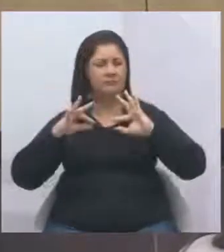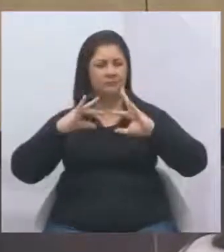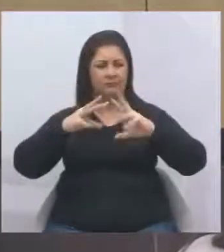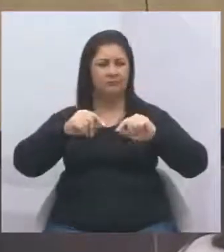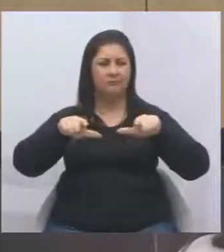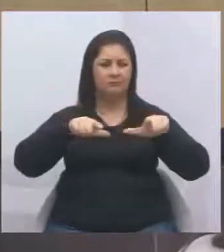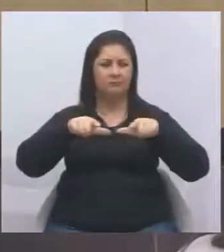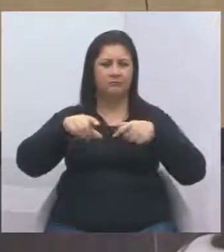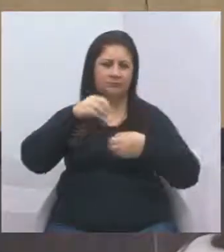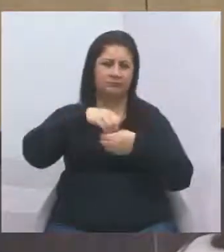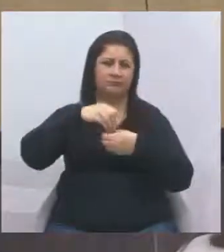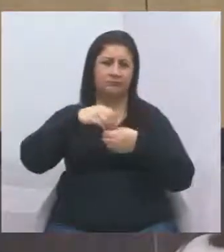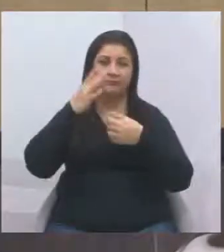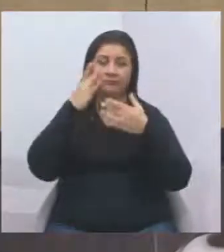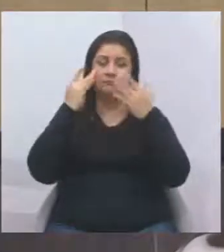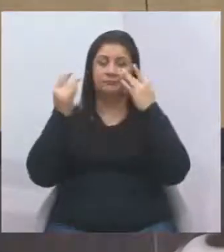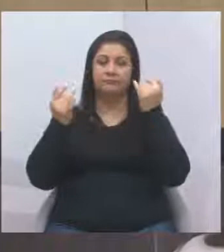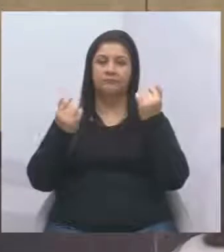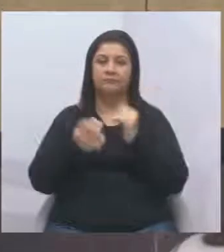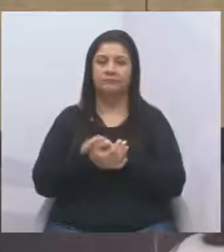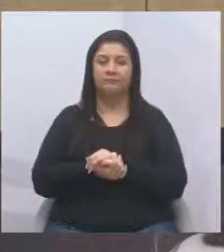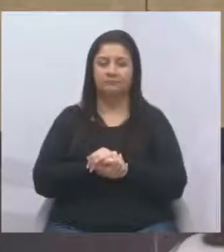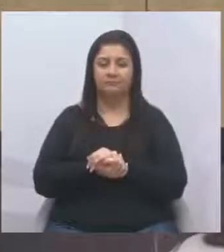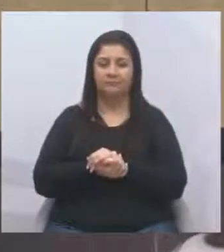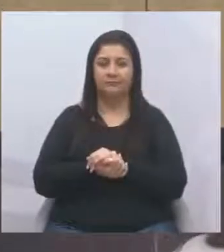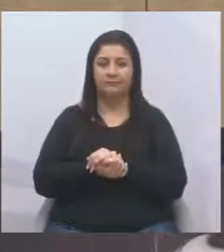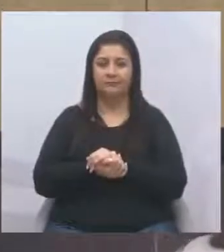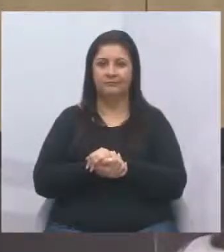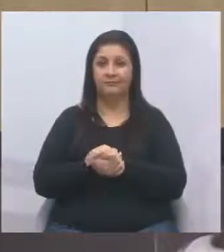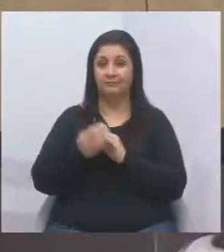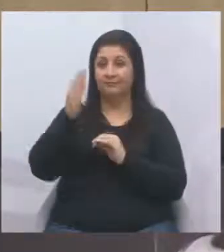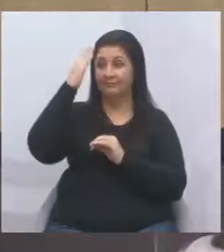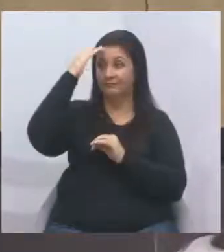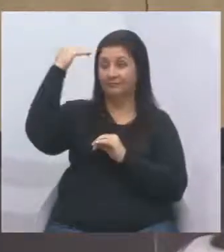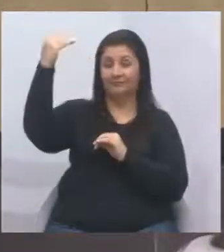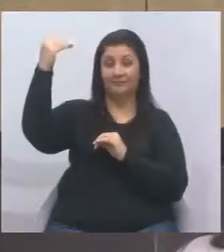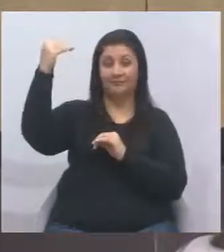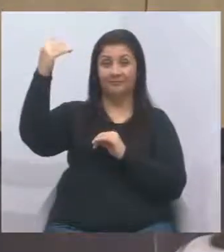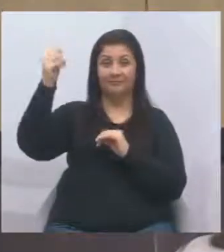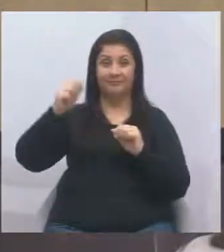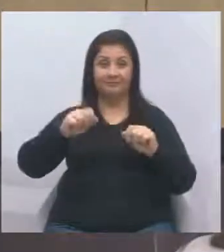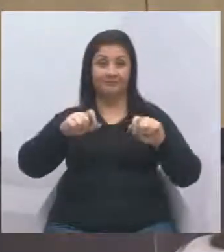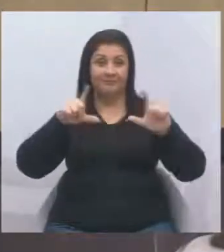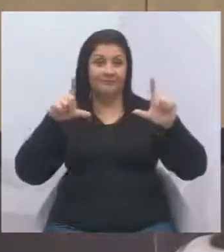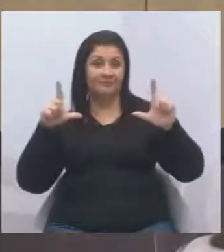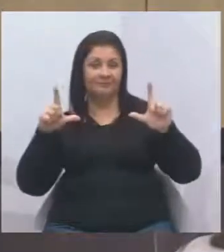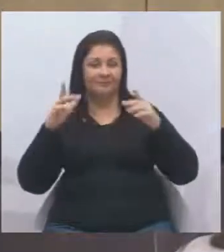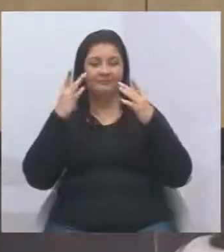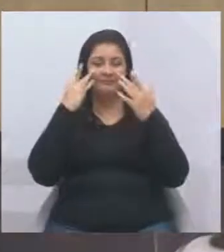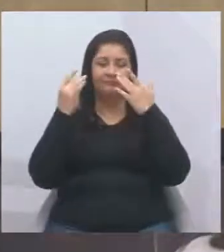de qualquer exercem suas atividades para o sucesso das peças teatrais.